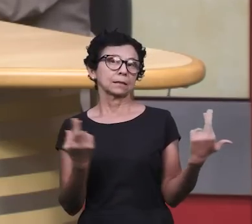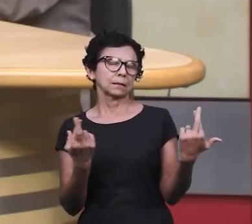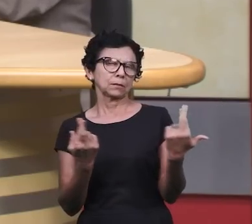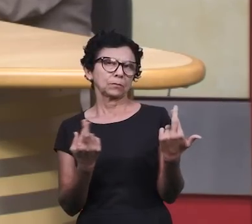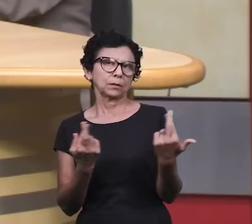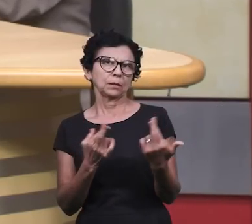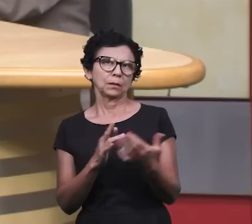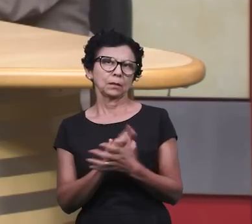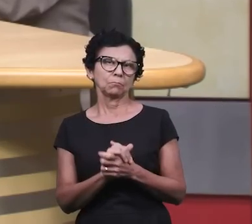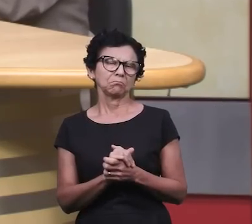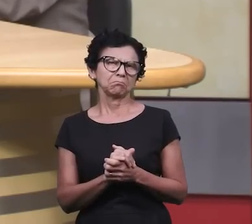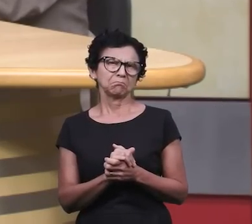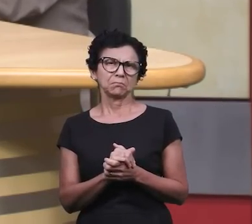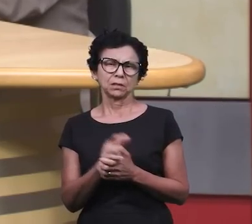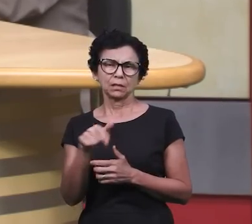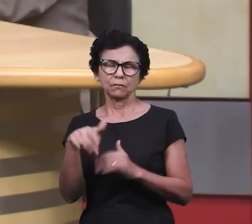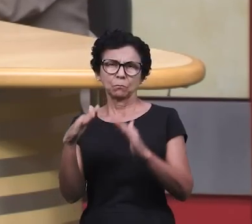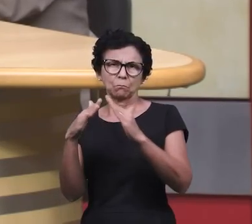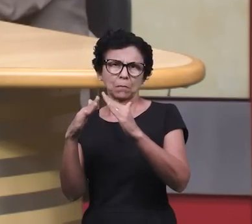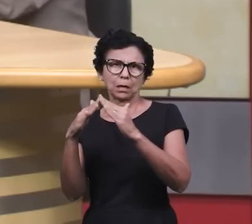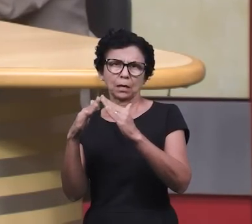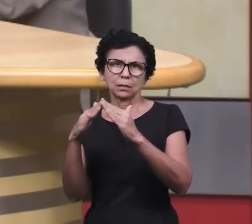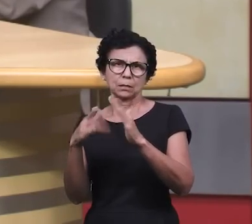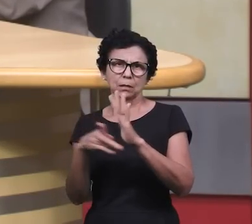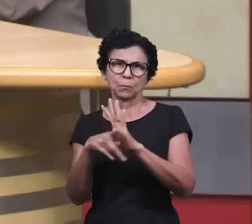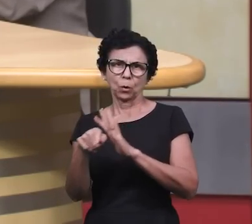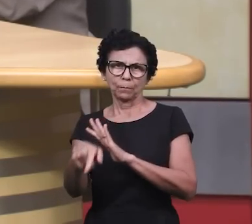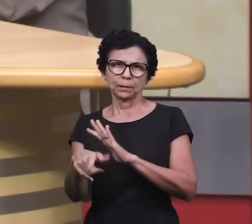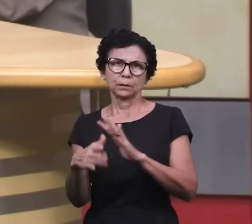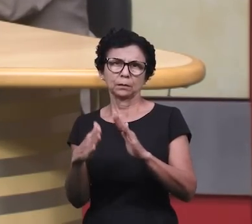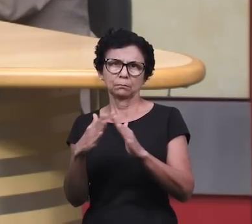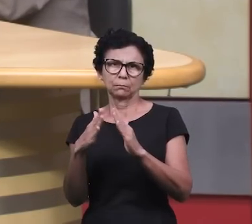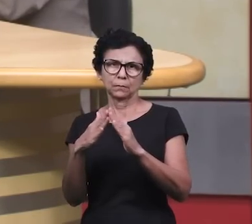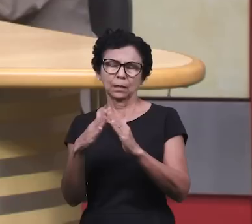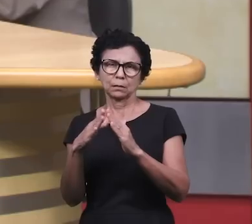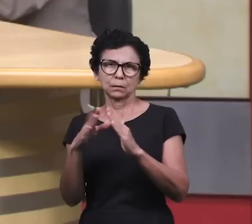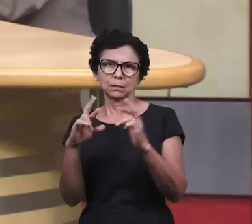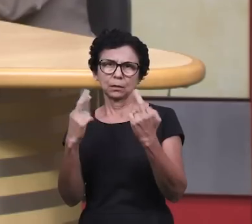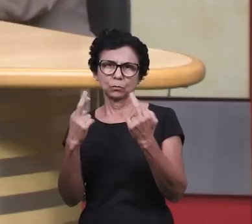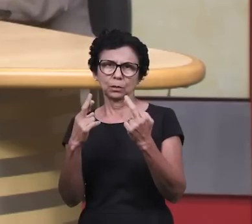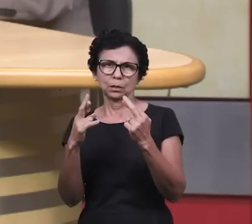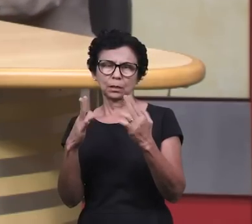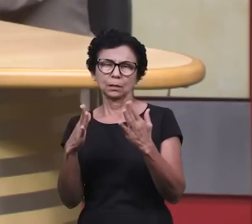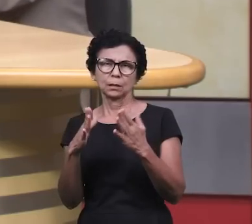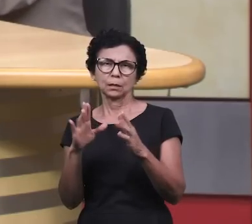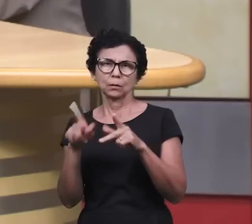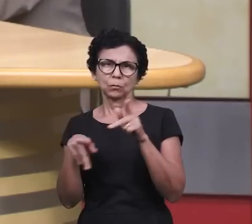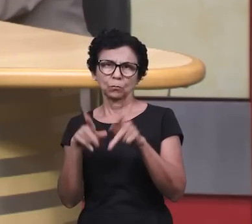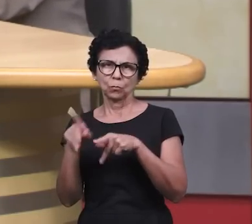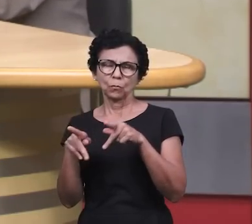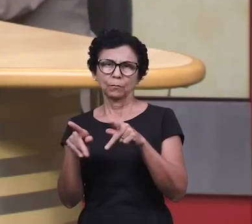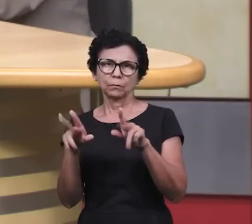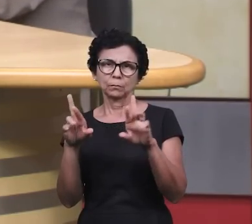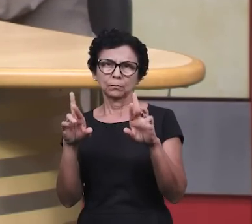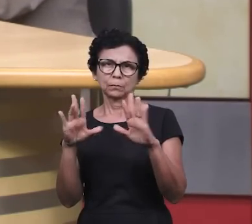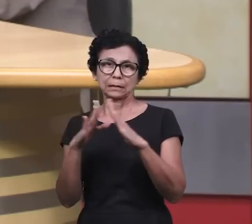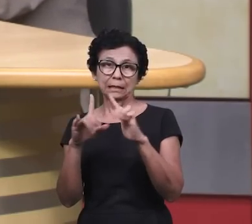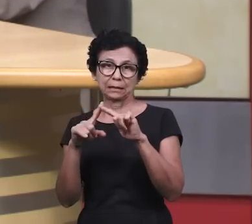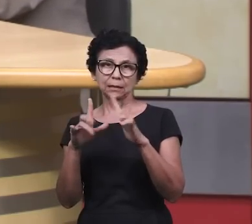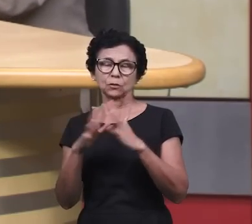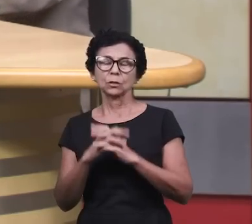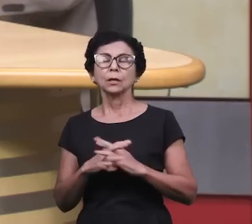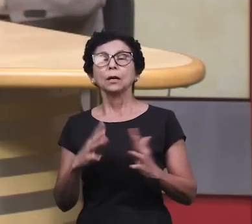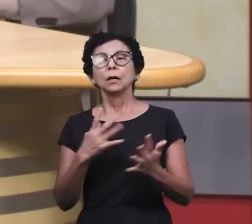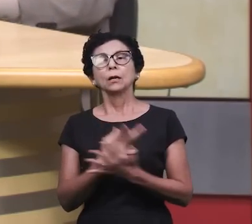Kinderhook, numa casinha que nós tínhamos ali, nossa, onde funcionava a igreja. Naquela reuniãozinha pós-seminário,